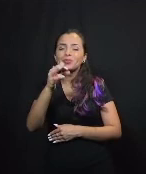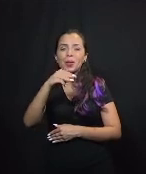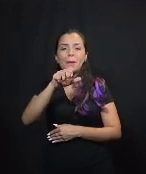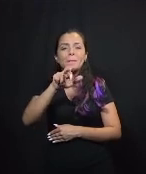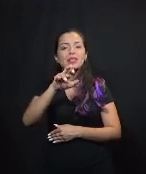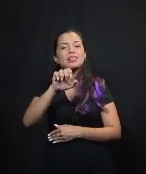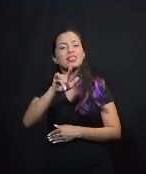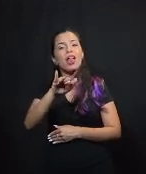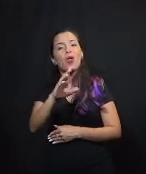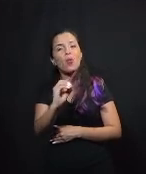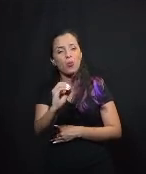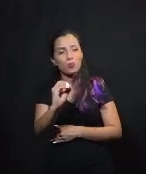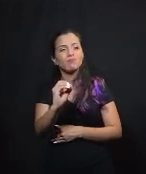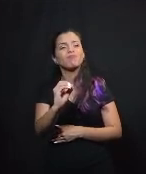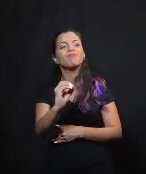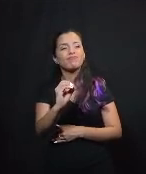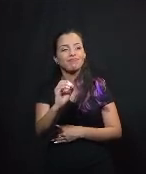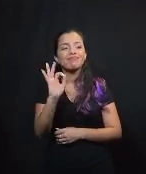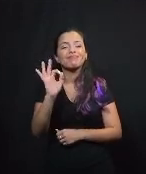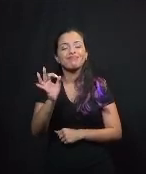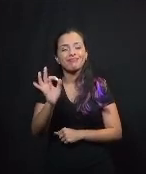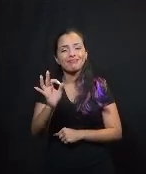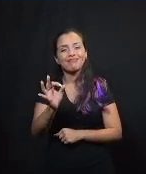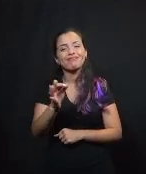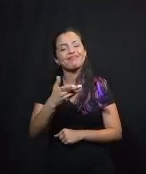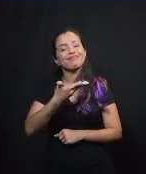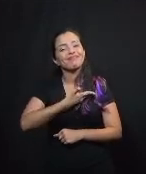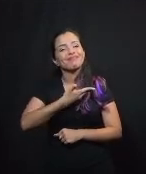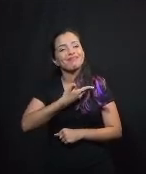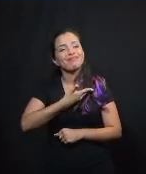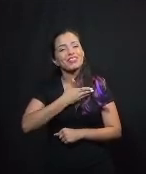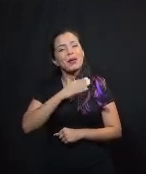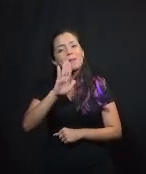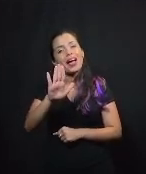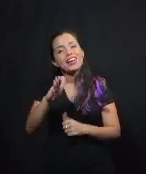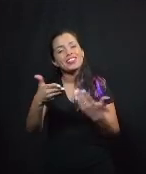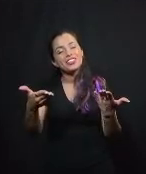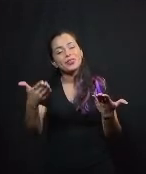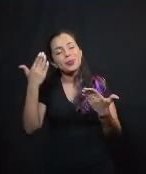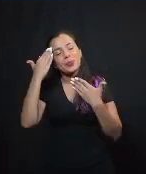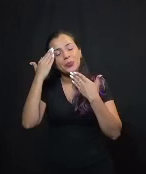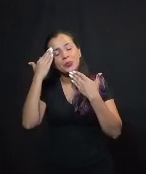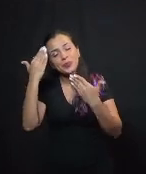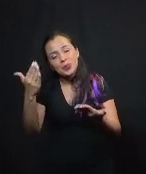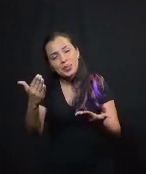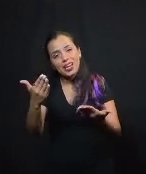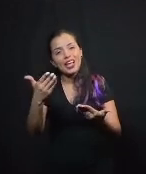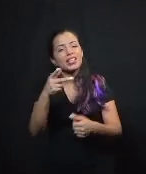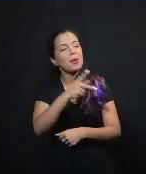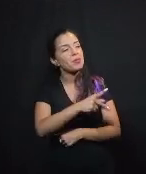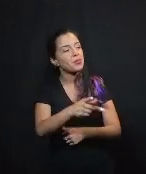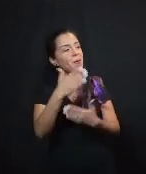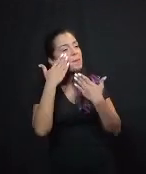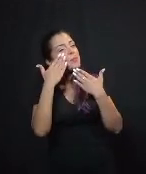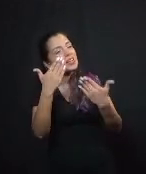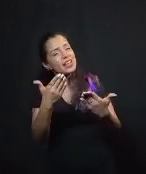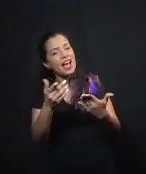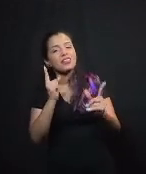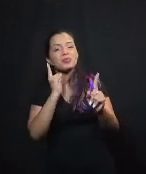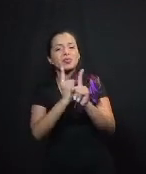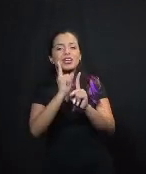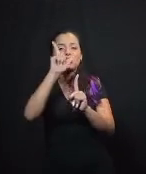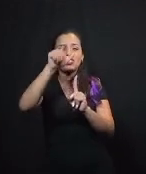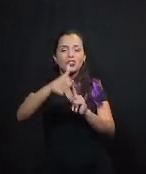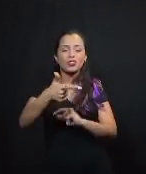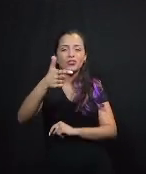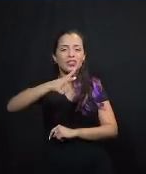O Marcelo. Me dava muito bem com ele. Querido amigo. Mas, gente... Muito obrigada, professor. Vamos nos encontrar na Rádio USP.